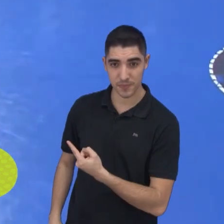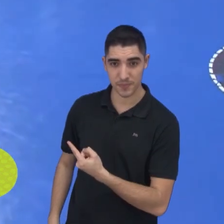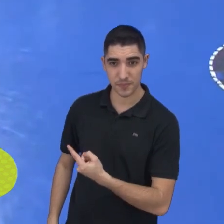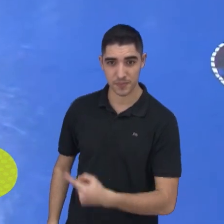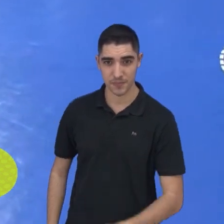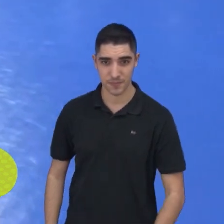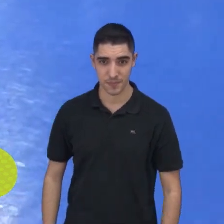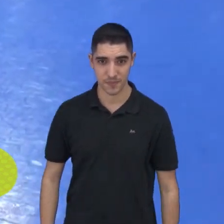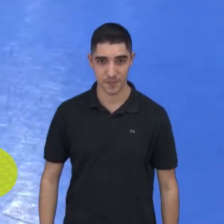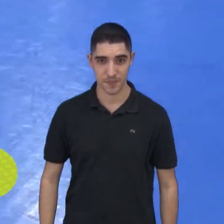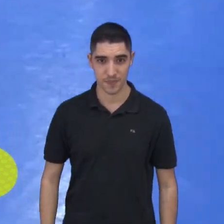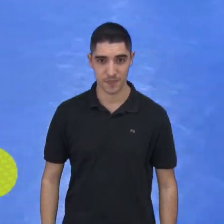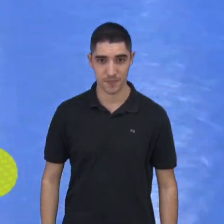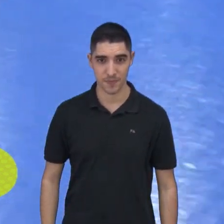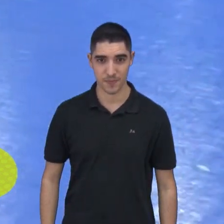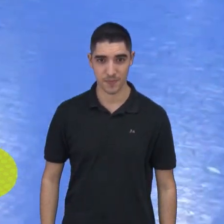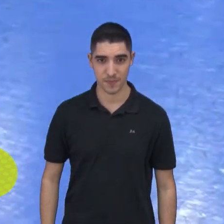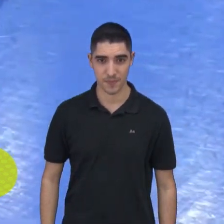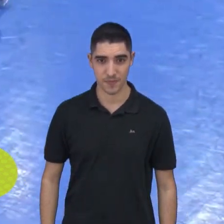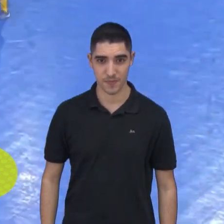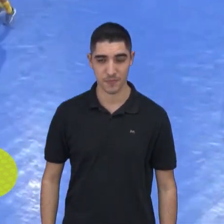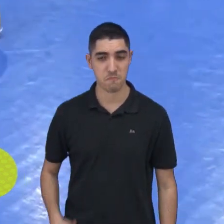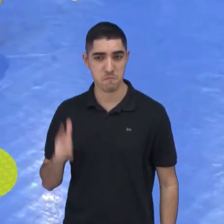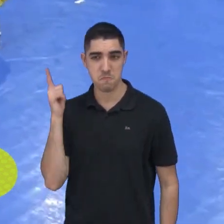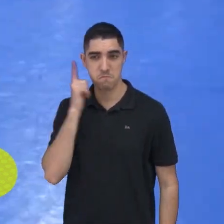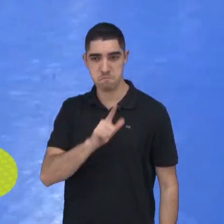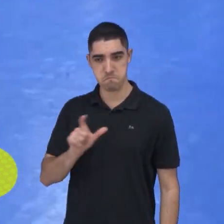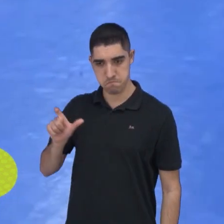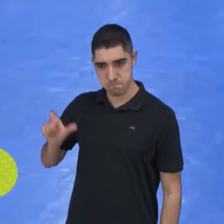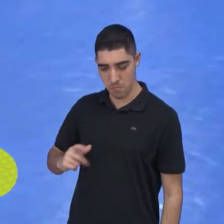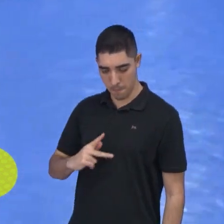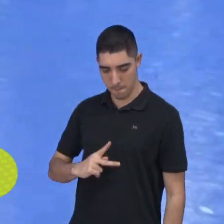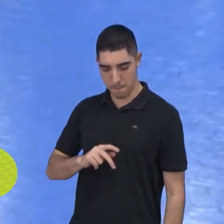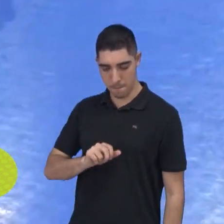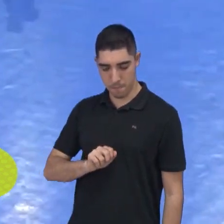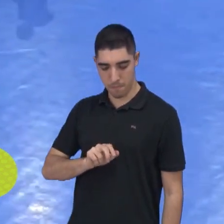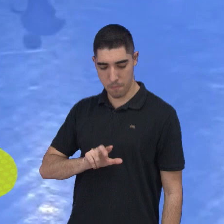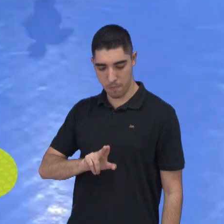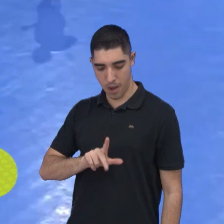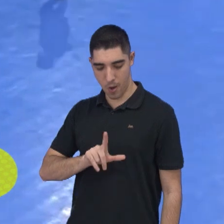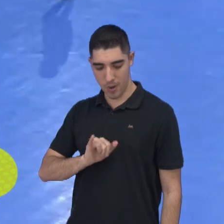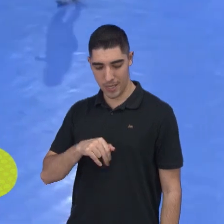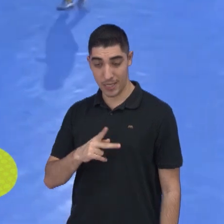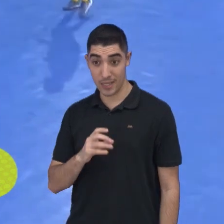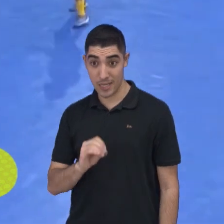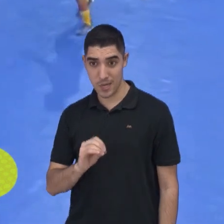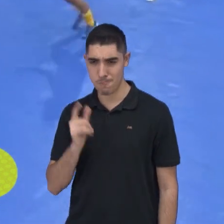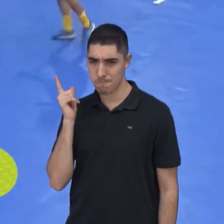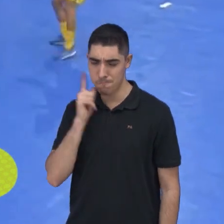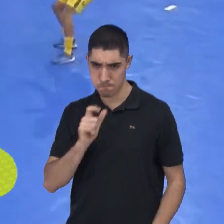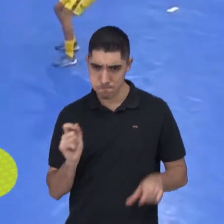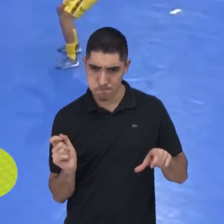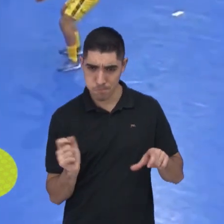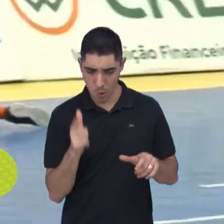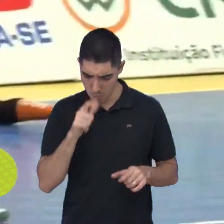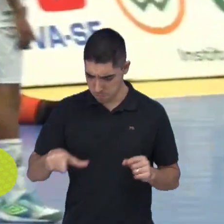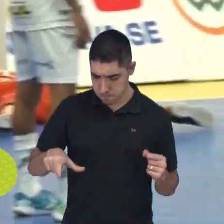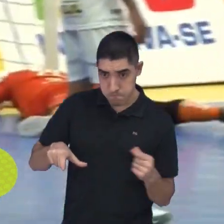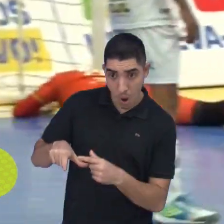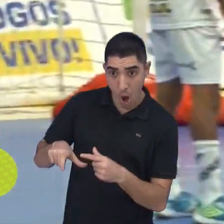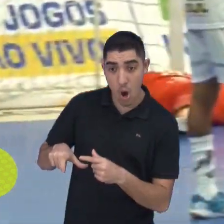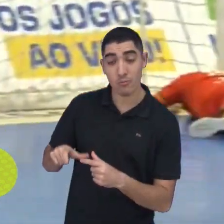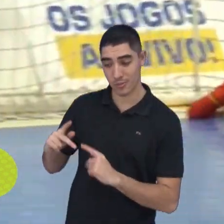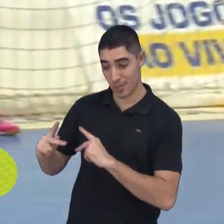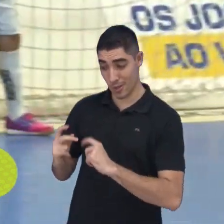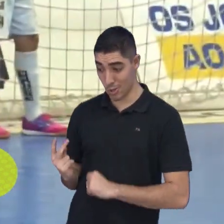dominou, fintou e tocou para Paulinho na entrada da área, que bateu de bico para fazer o segundo do São José. Paulinho é o nome do gol, São